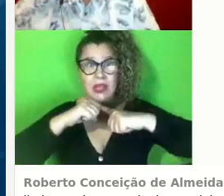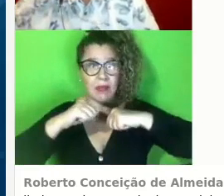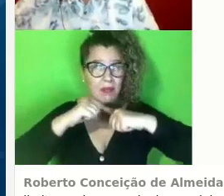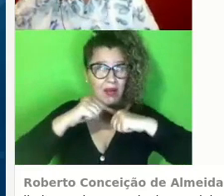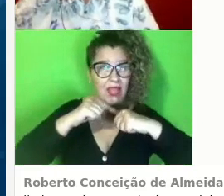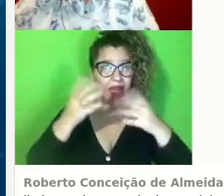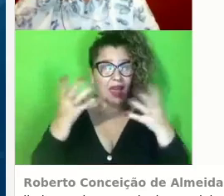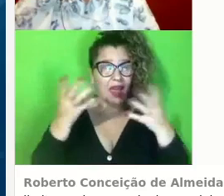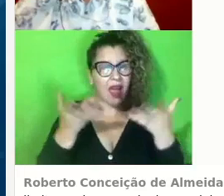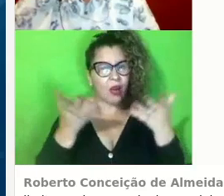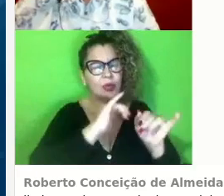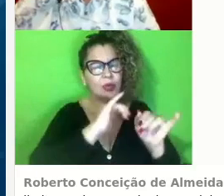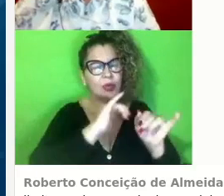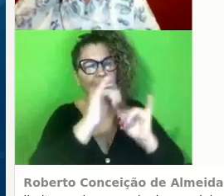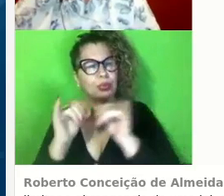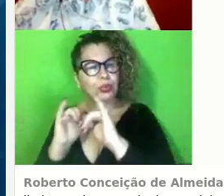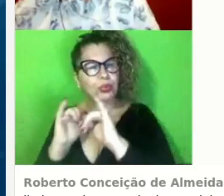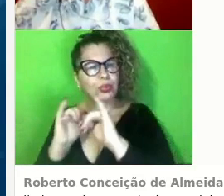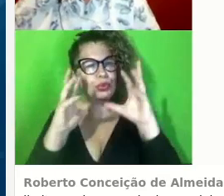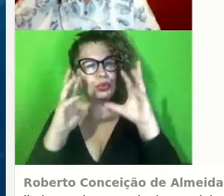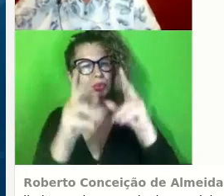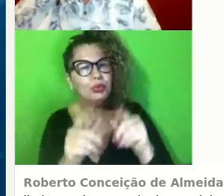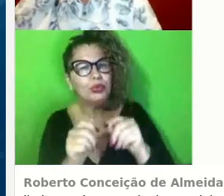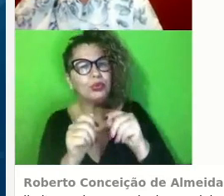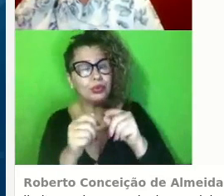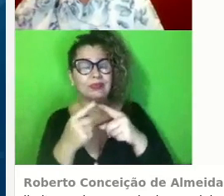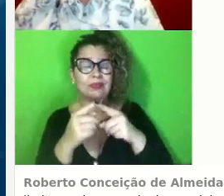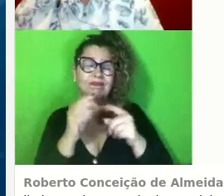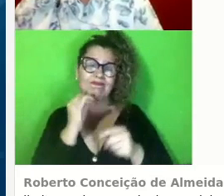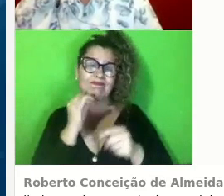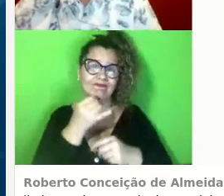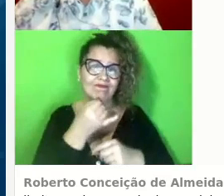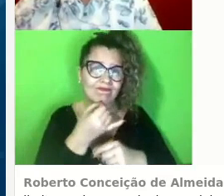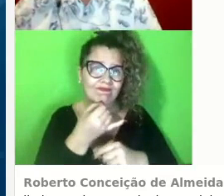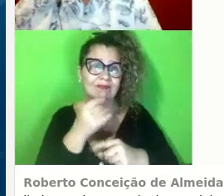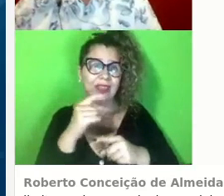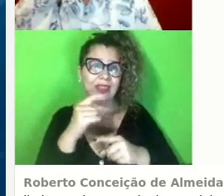informações, que a gente vê que, infelizmente, muitos profissionais